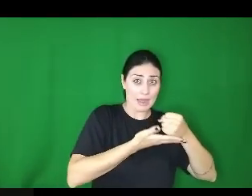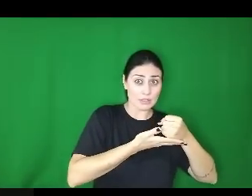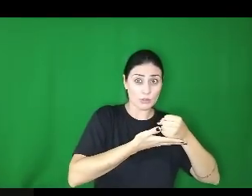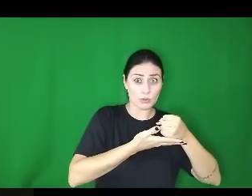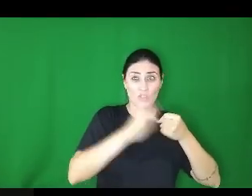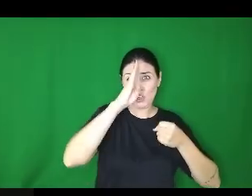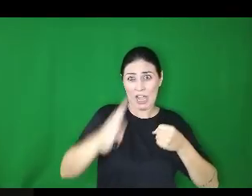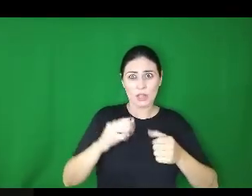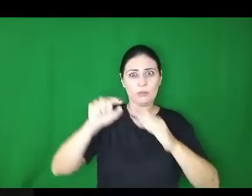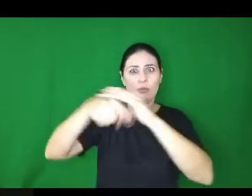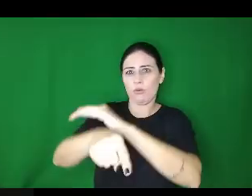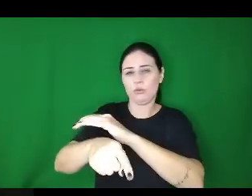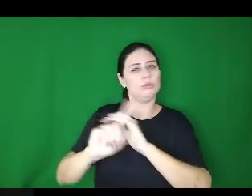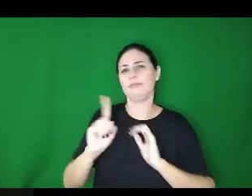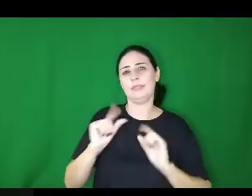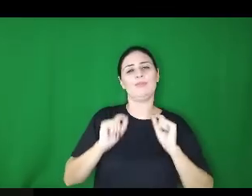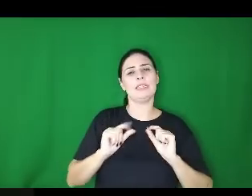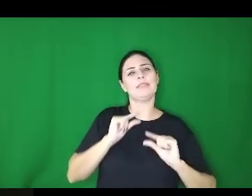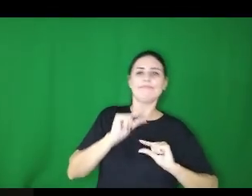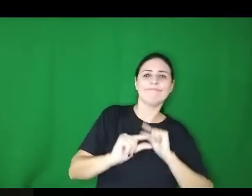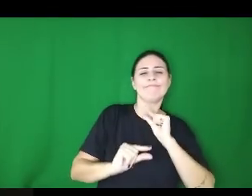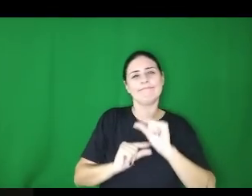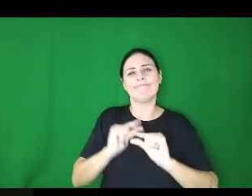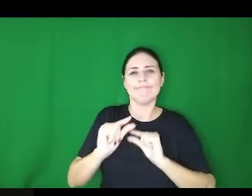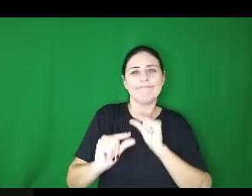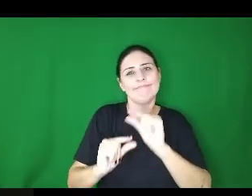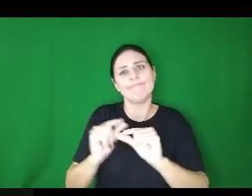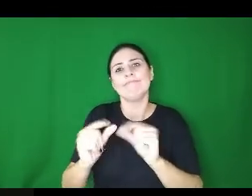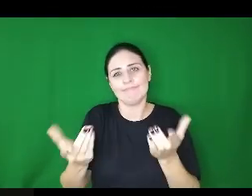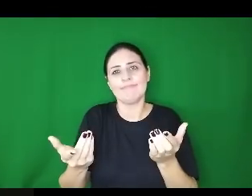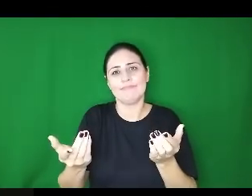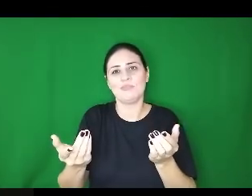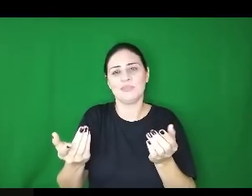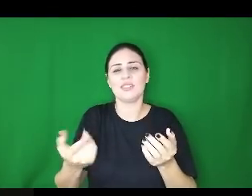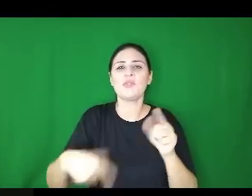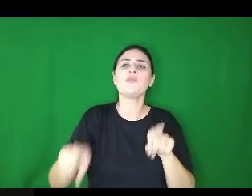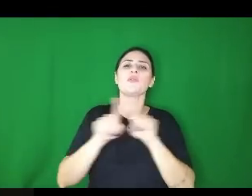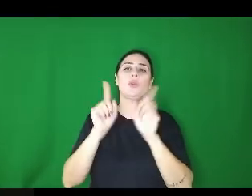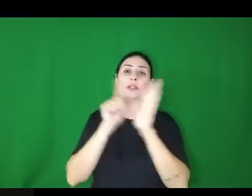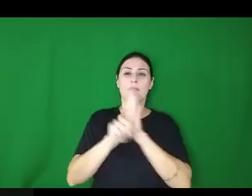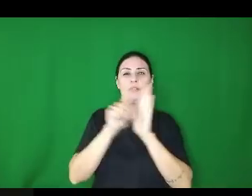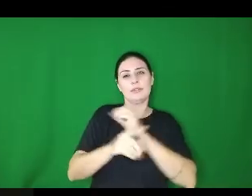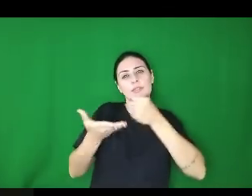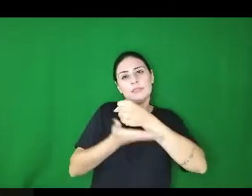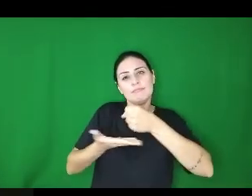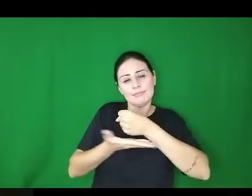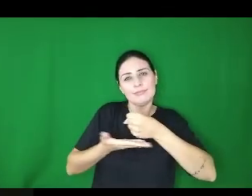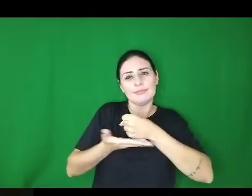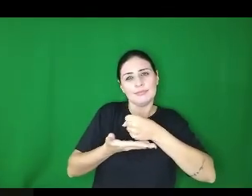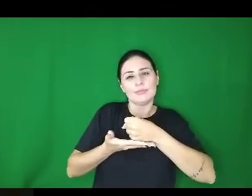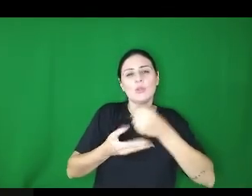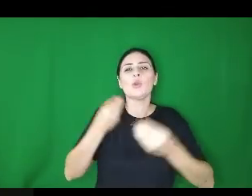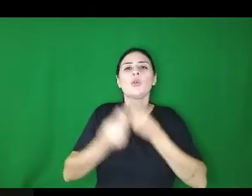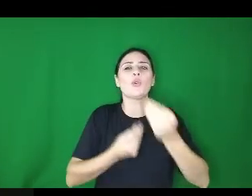tem isso daqui nos anos iniciais, que vai se tornando um pouco mais gradativo lá, quarto, quinto ano, depois você chega